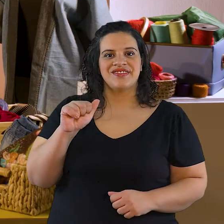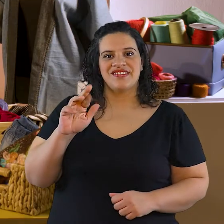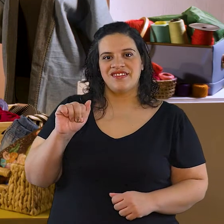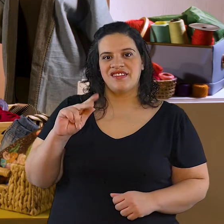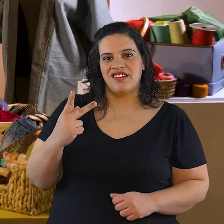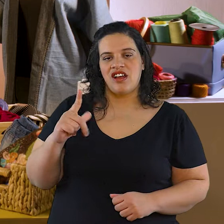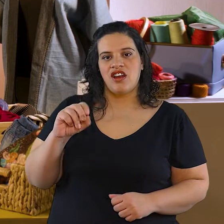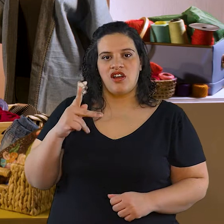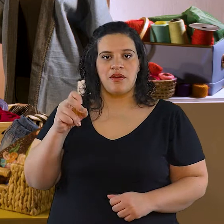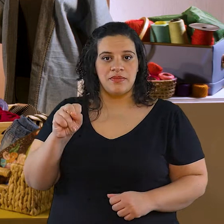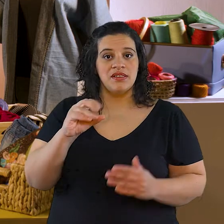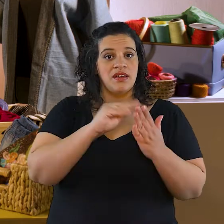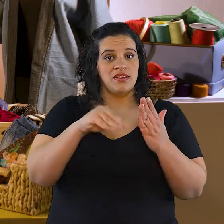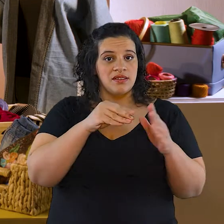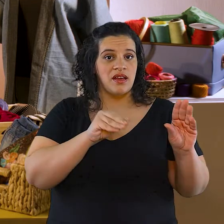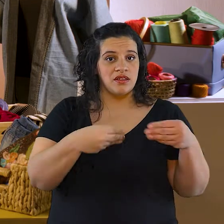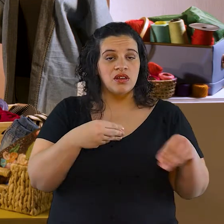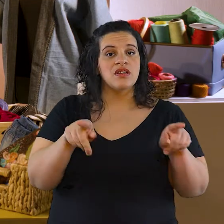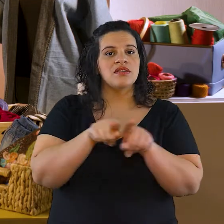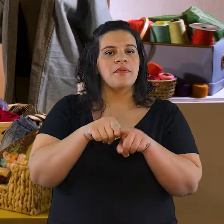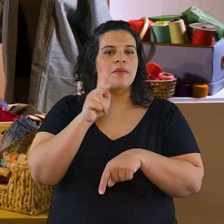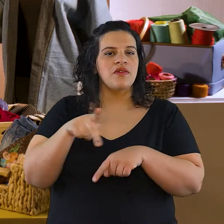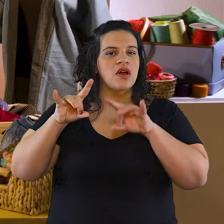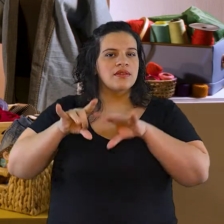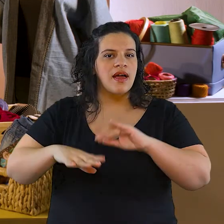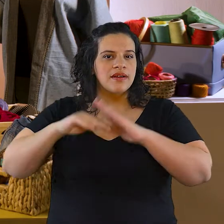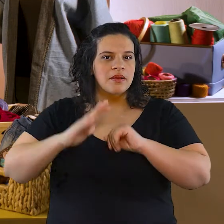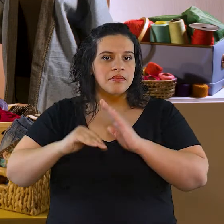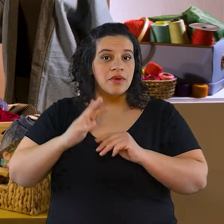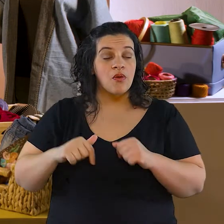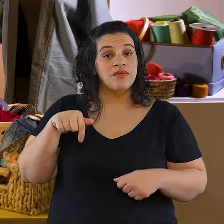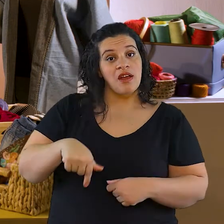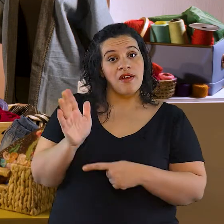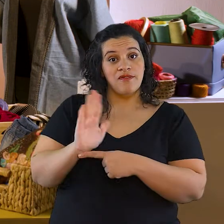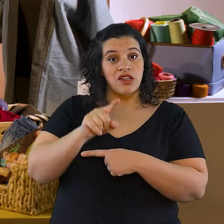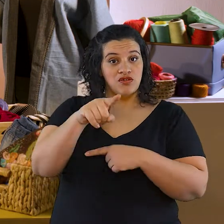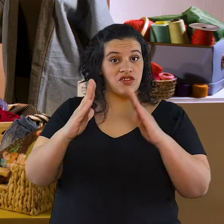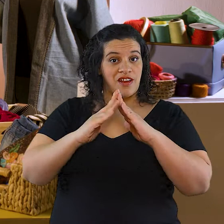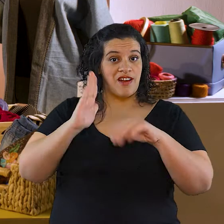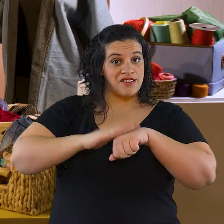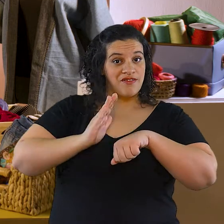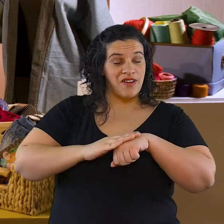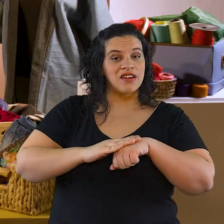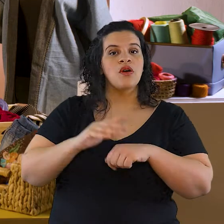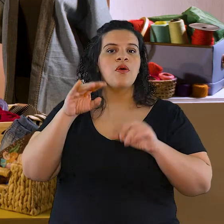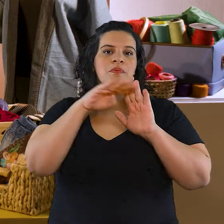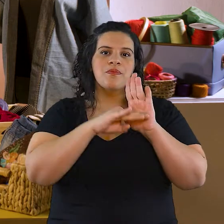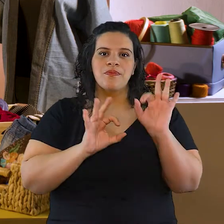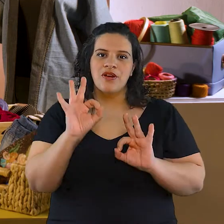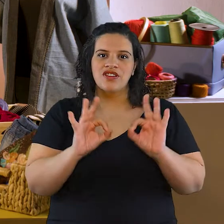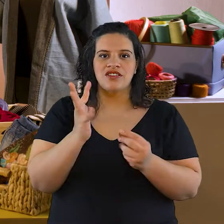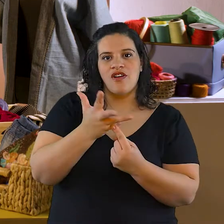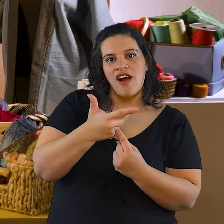sou a Sara Lopes, designer têxtil e professora de técnicas manuais, e este é o vídeo Faça em Casa do projeto Arte, Cultura e